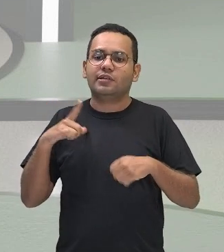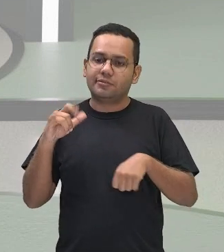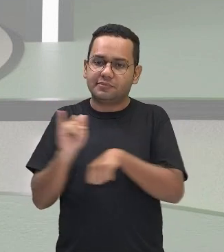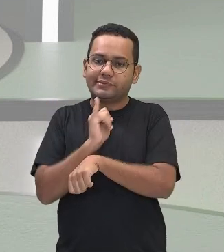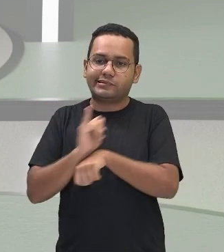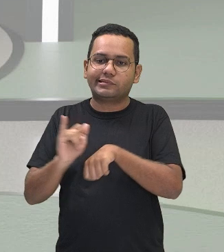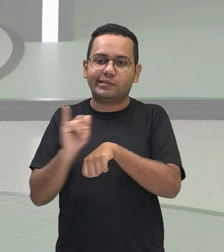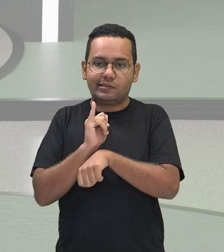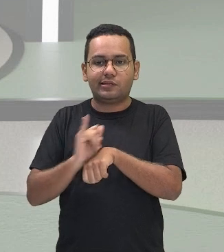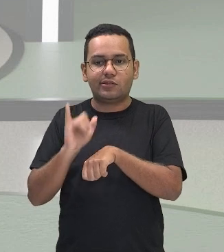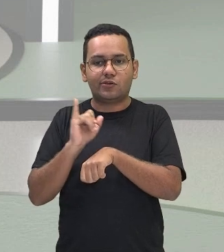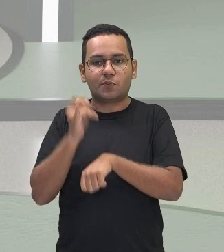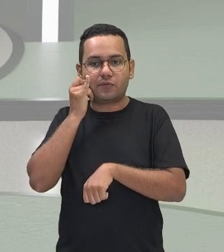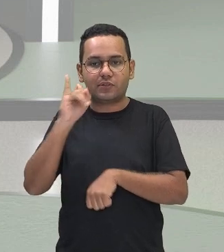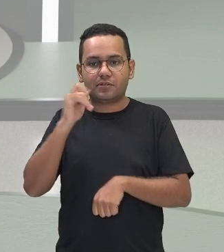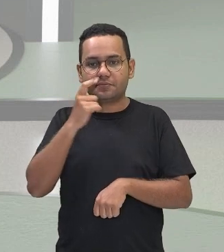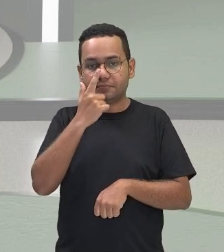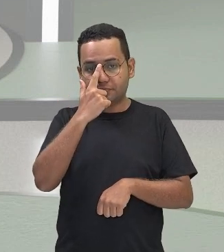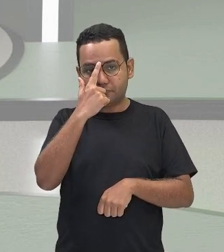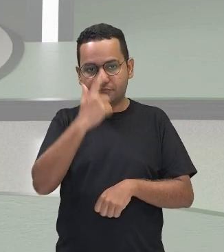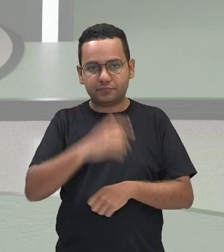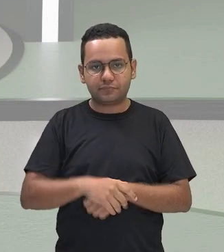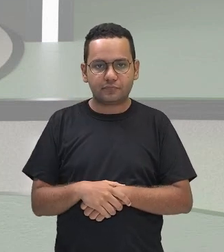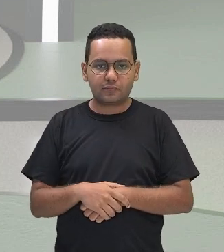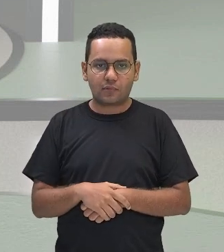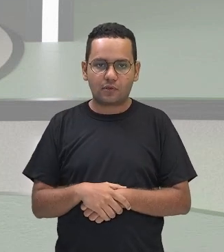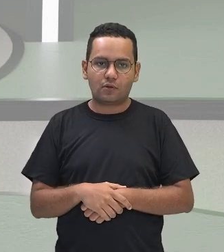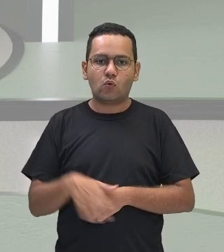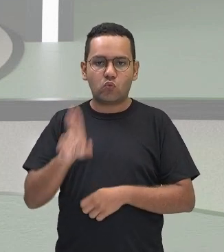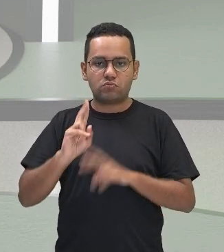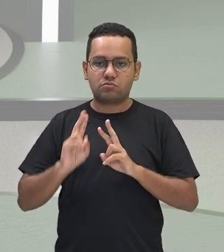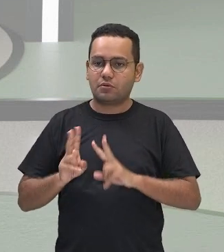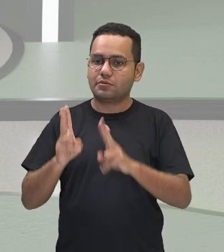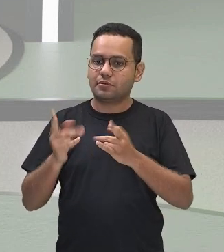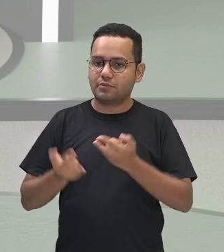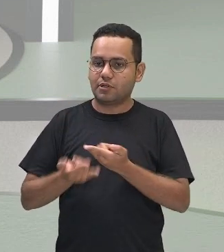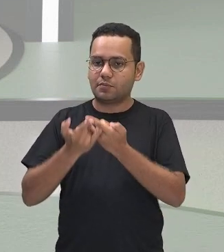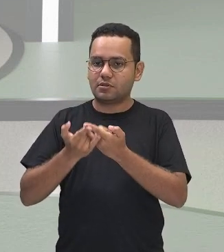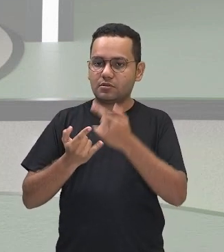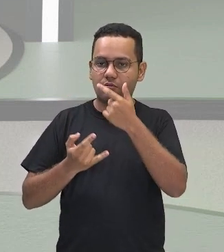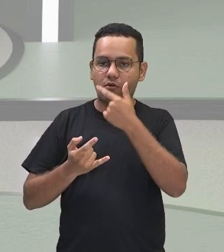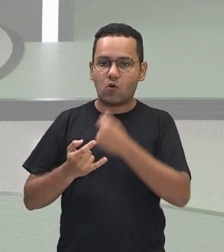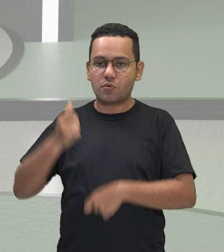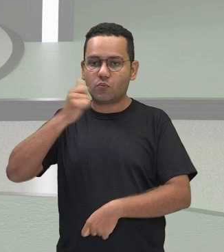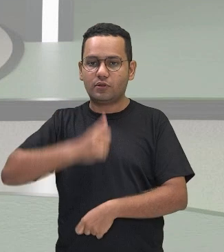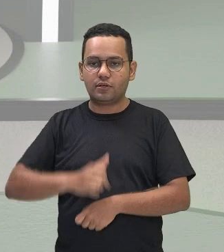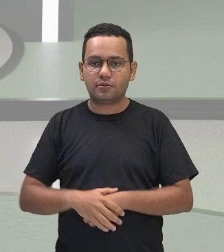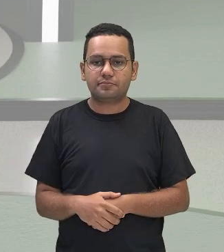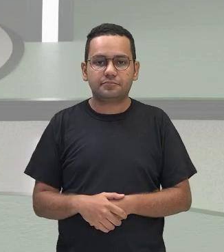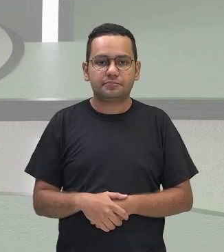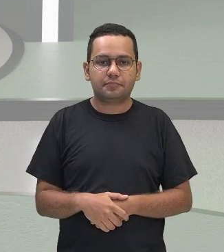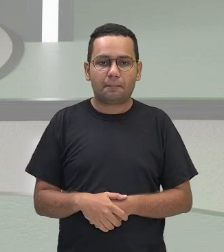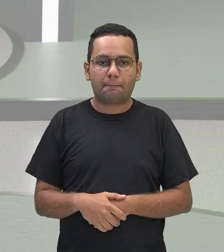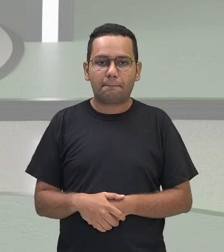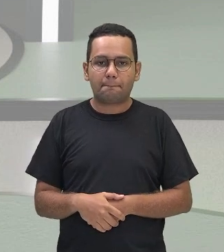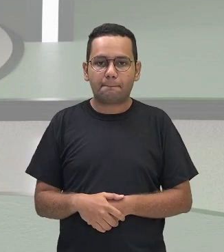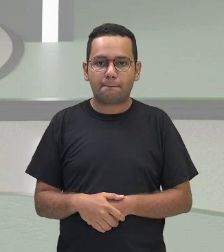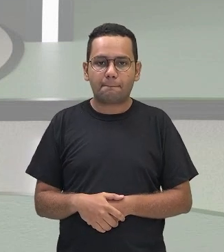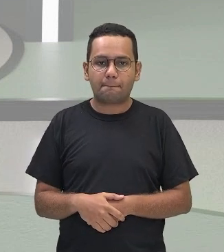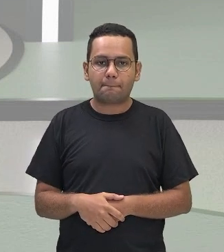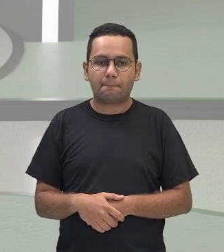Vamos conhecê-las? Uso correto e consistente de preservativos, tanto o masculino quanto o feminino,